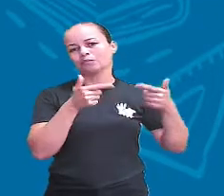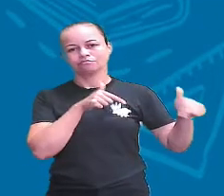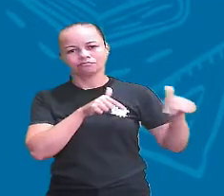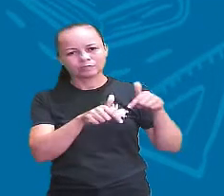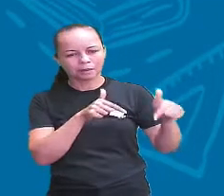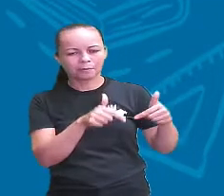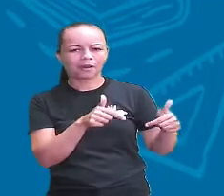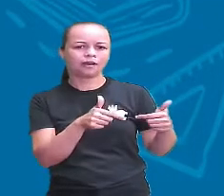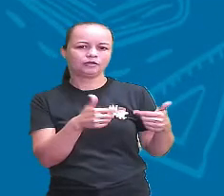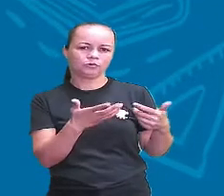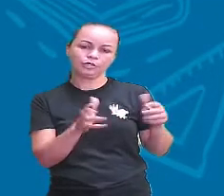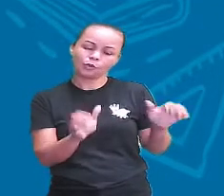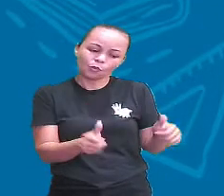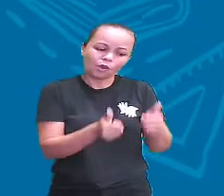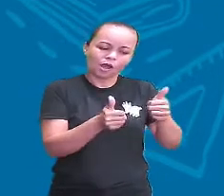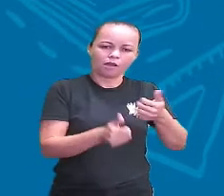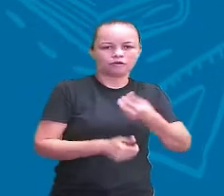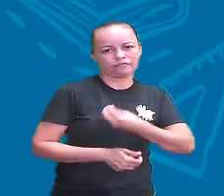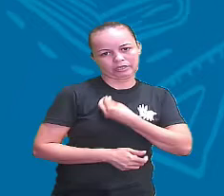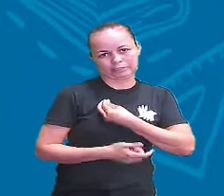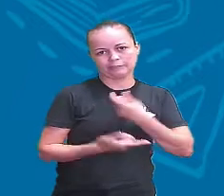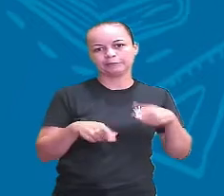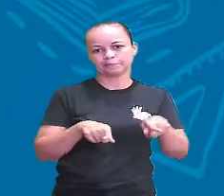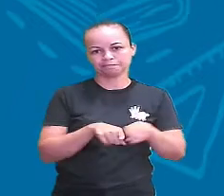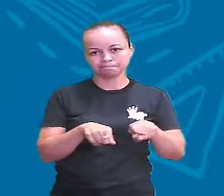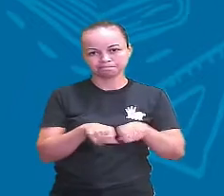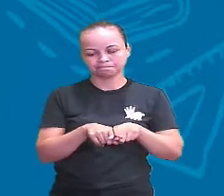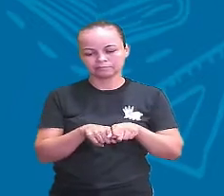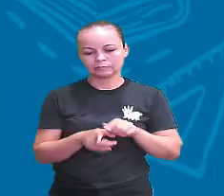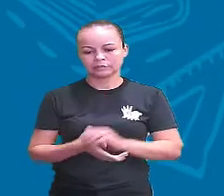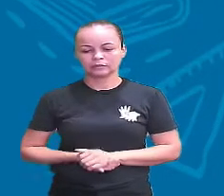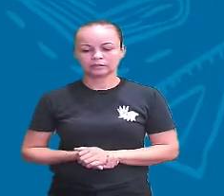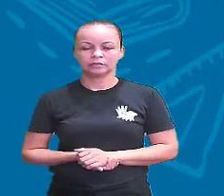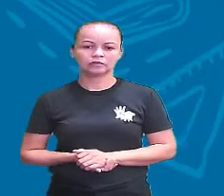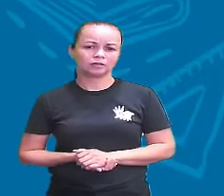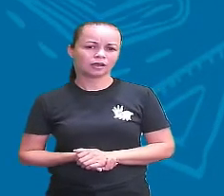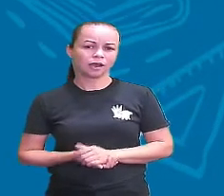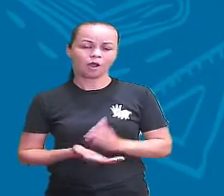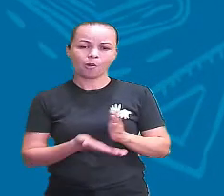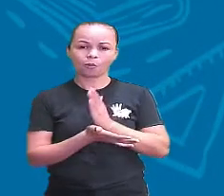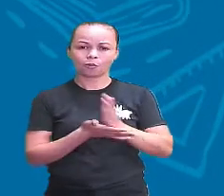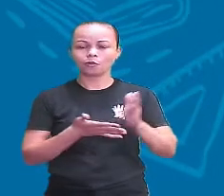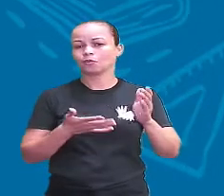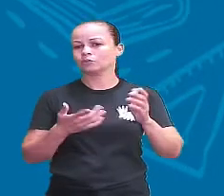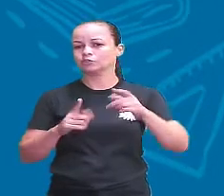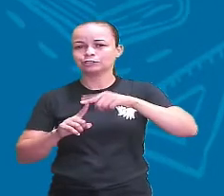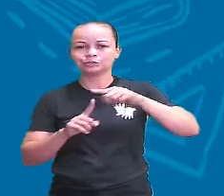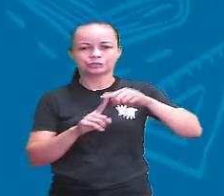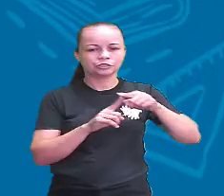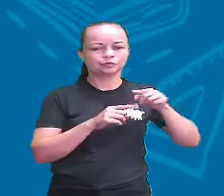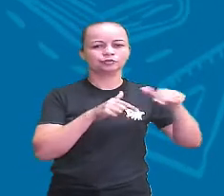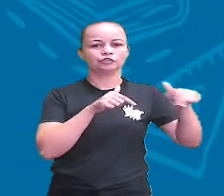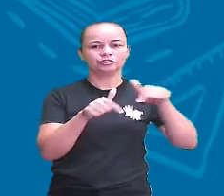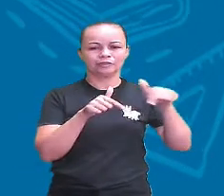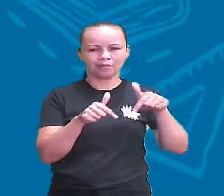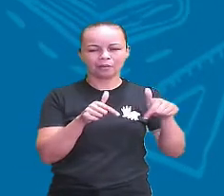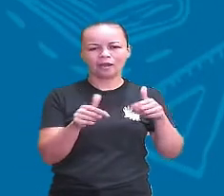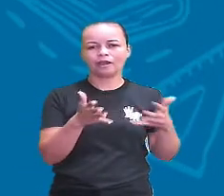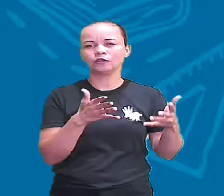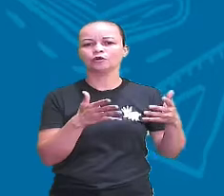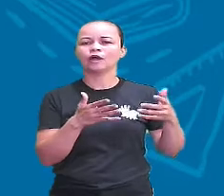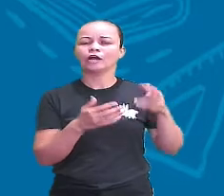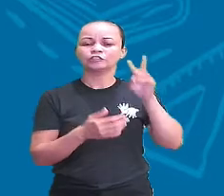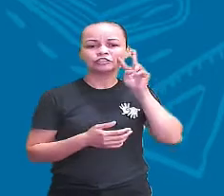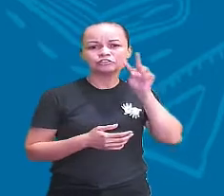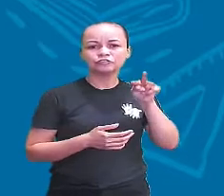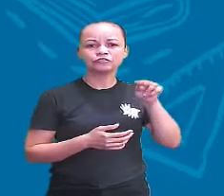serviços e qualidade de vida também. Certos tipos de serviços é mais fácil você ter nos